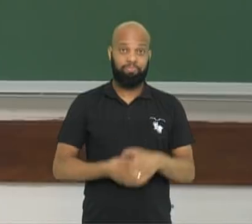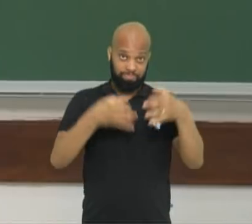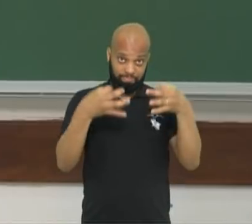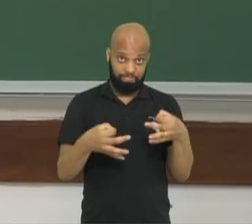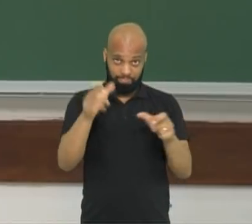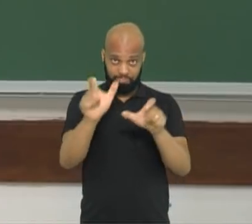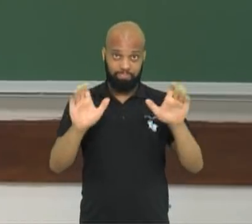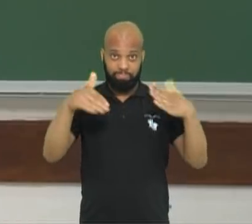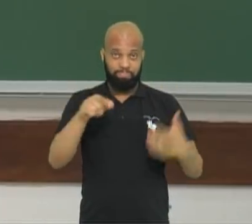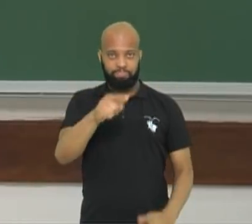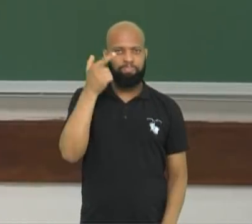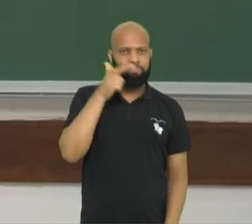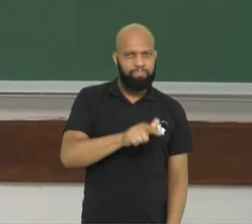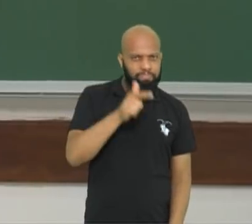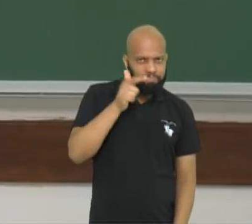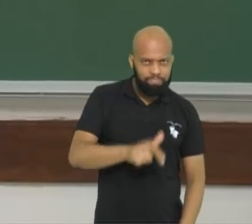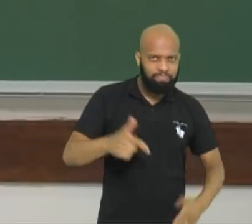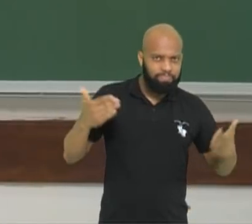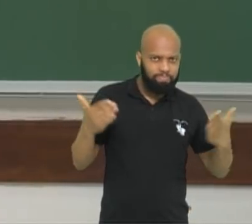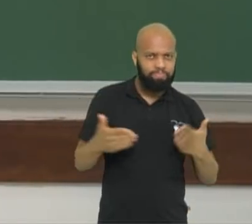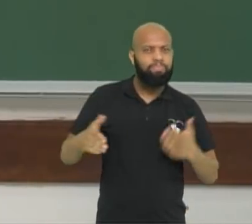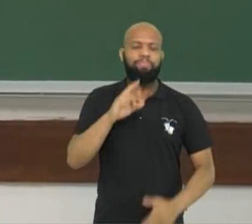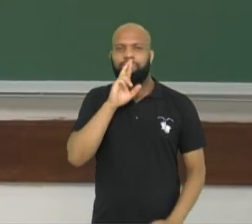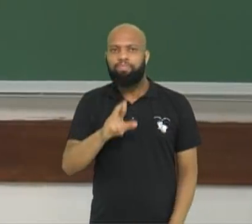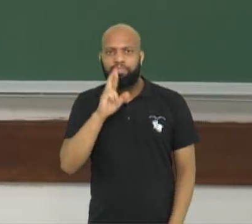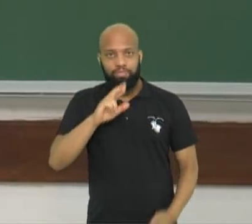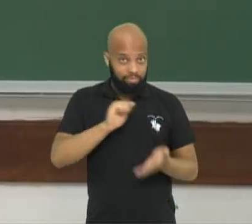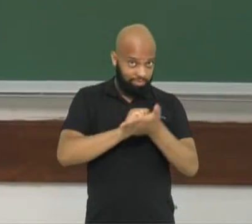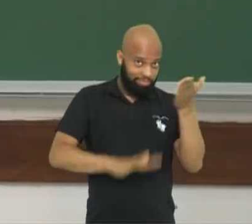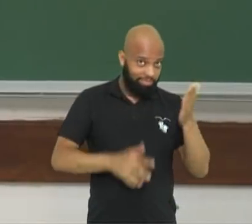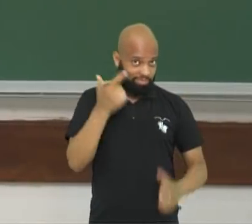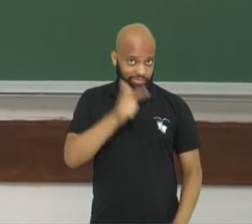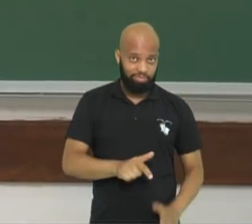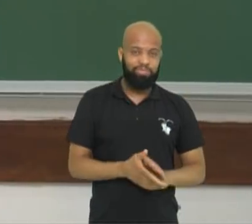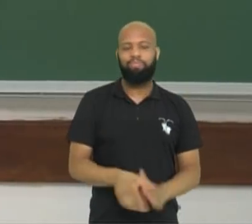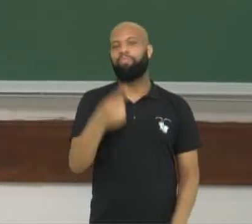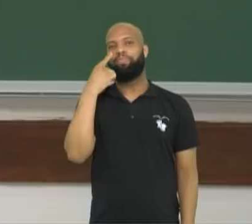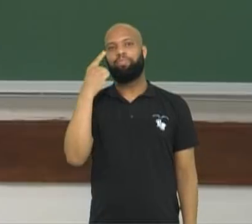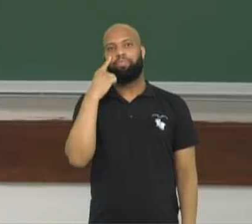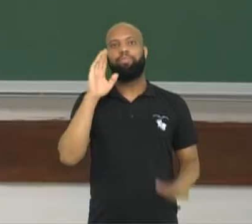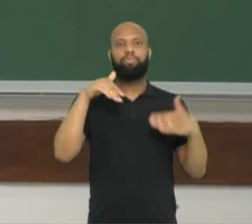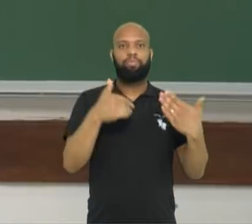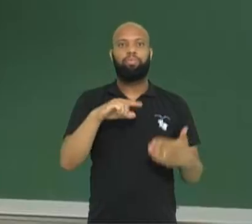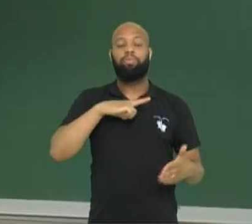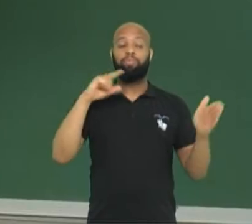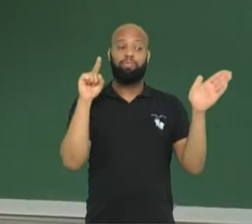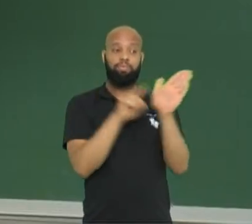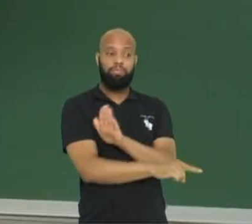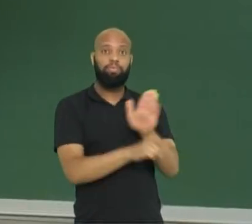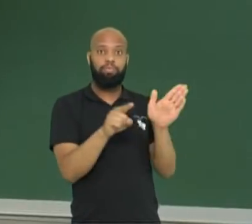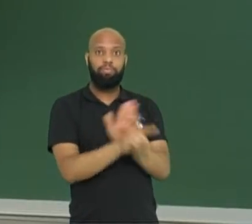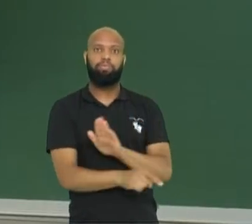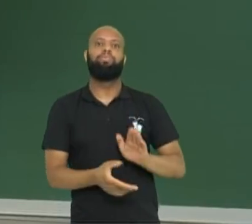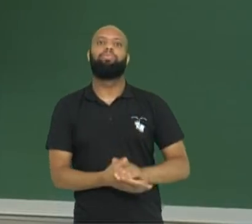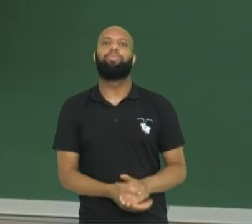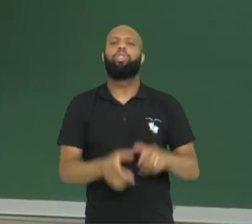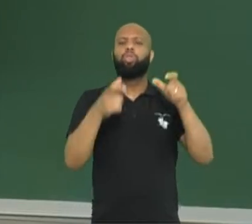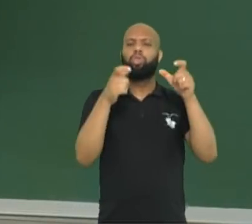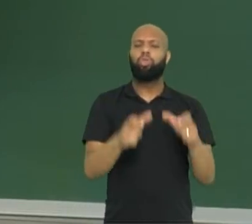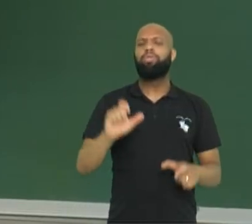Certo, pessoal? E aí, vocês conseguiram então realizar a atividade? Olha lá, então eu perguntei para vocês, né,